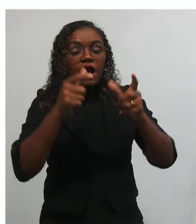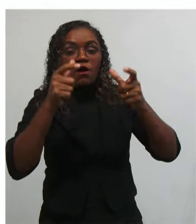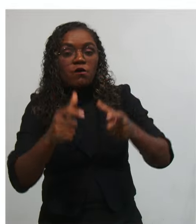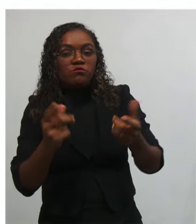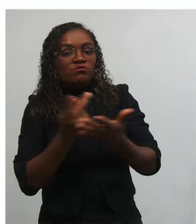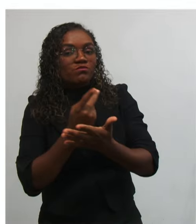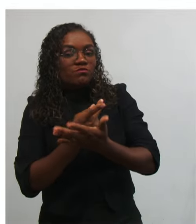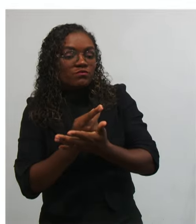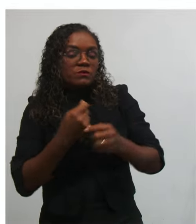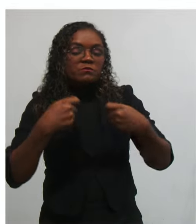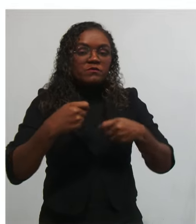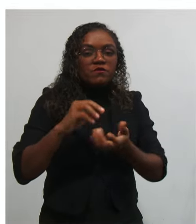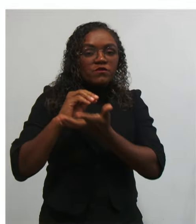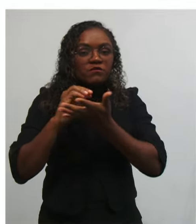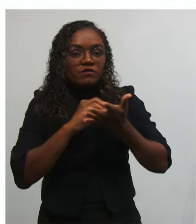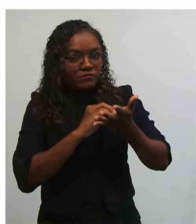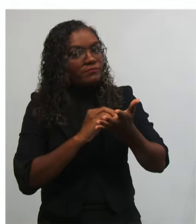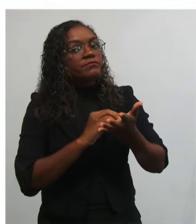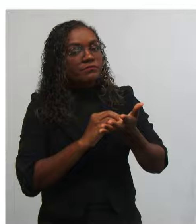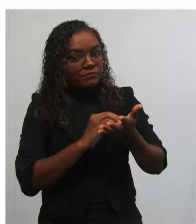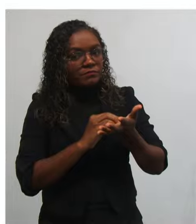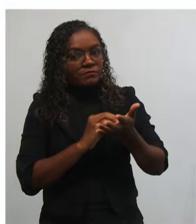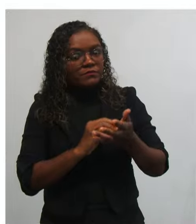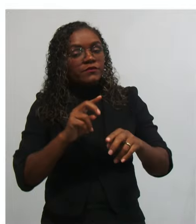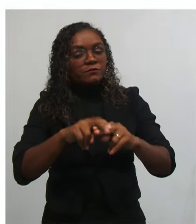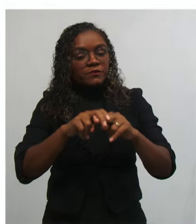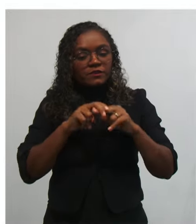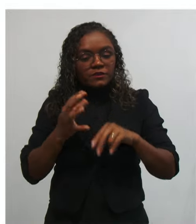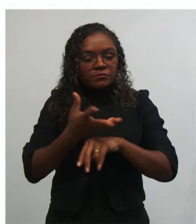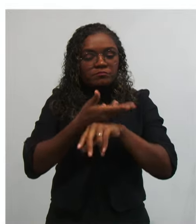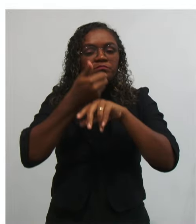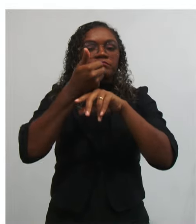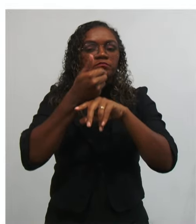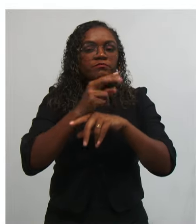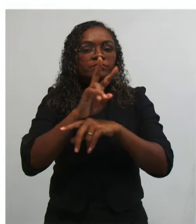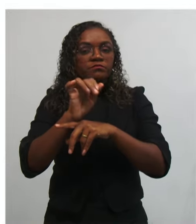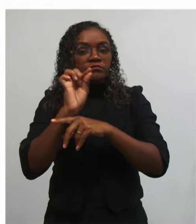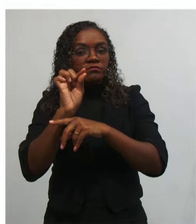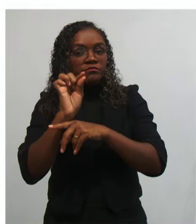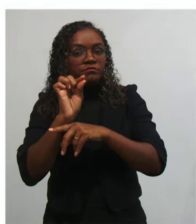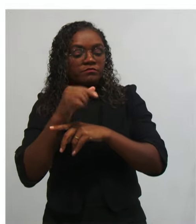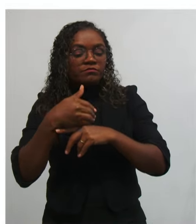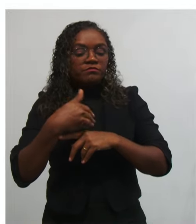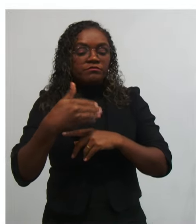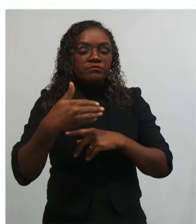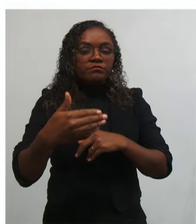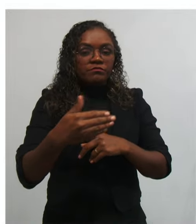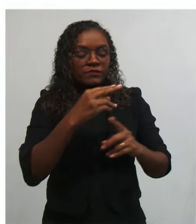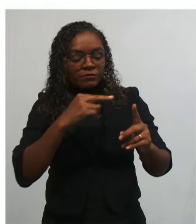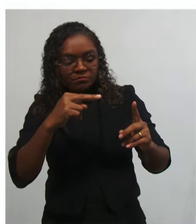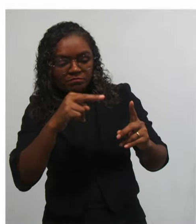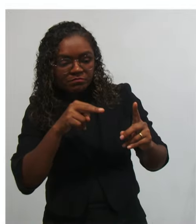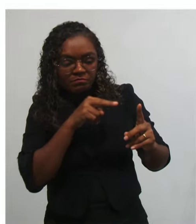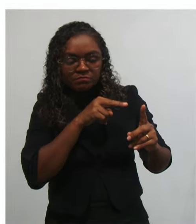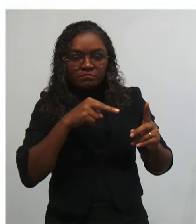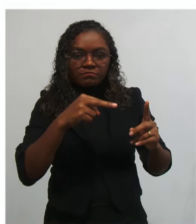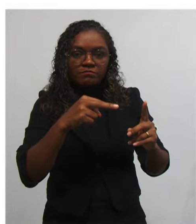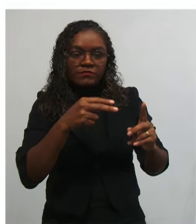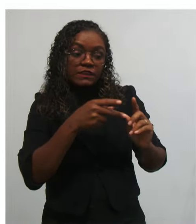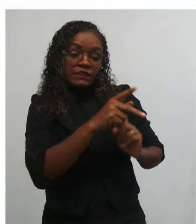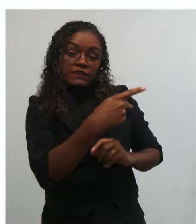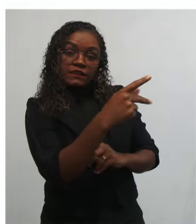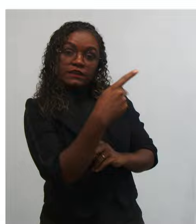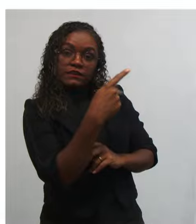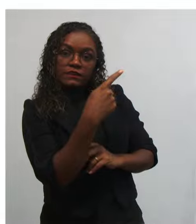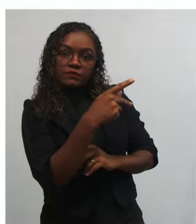melhorar em que ponto ele errou e é essa qualificação que o professor vai fazer a partir do ponto de vista do aluno a